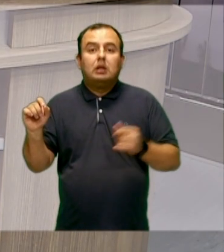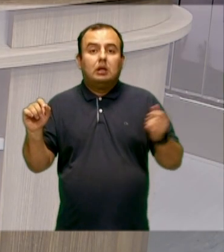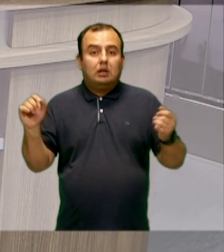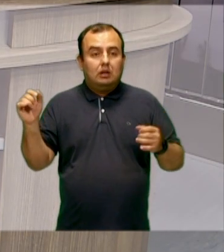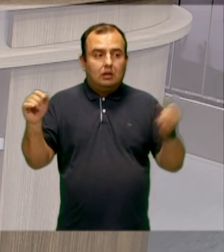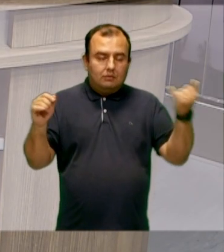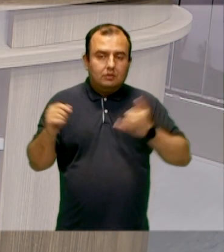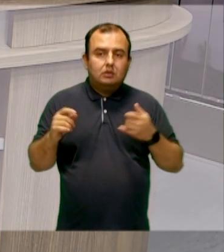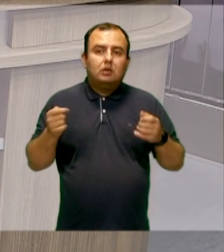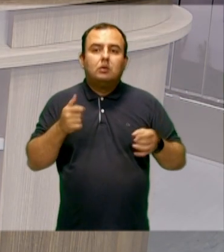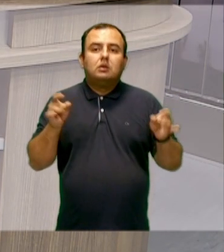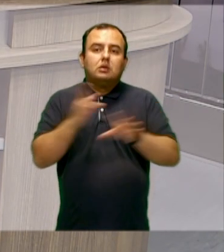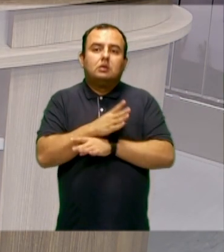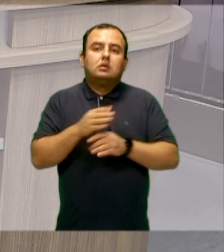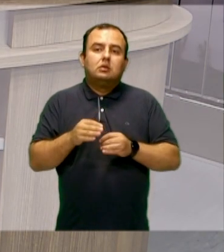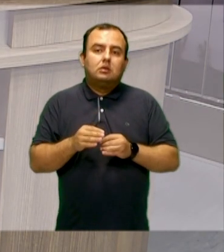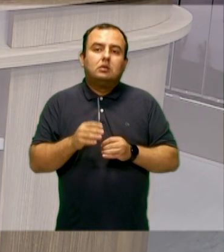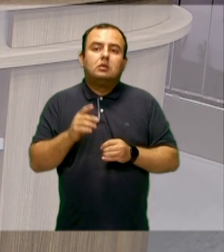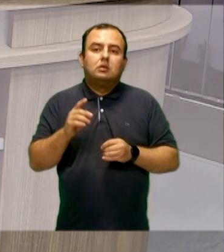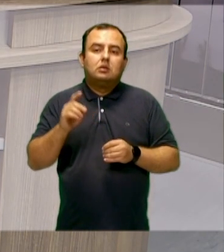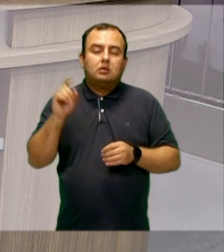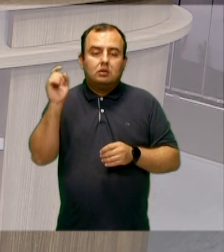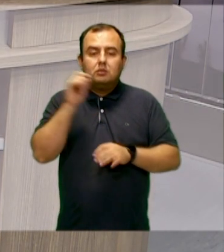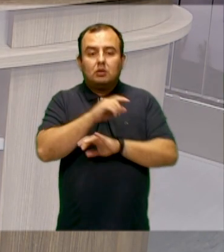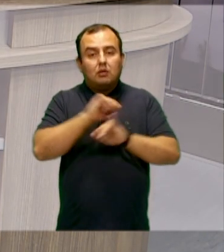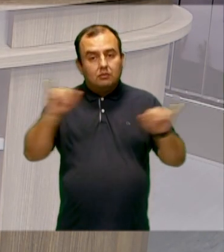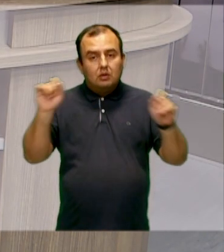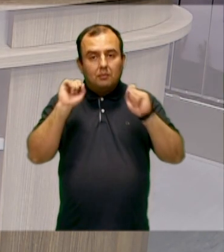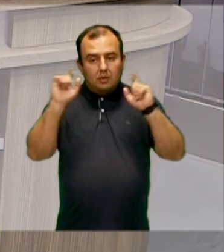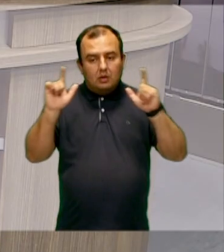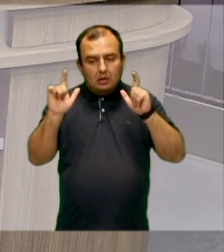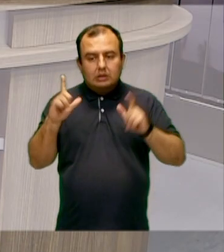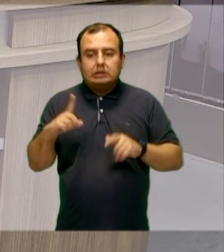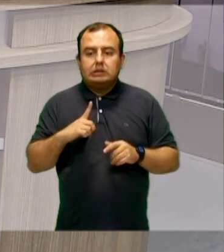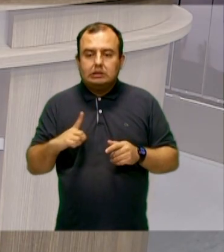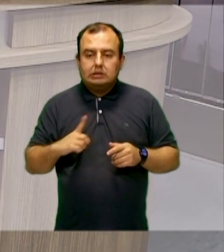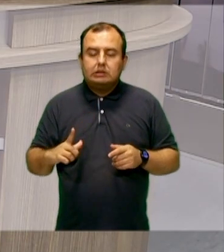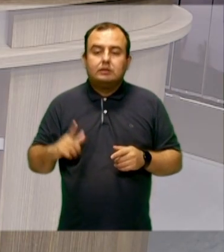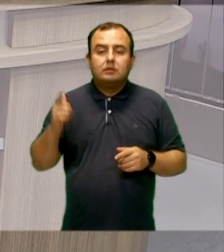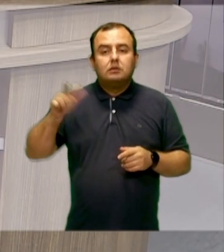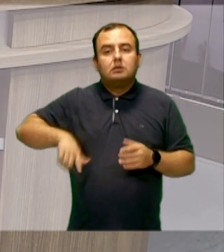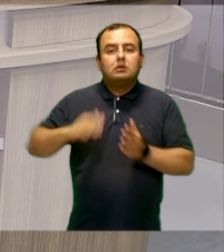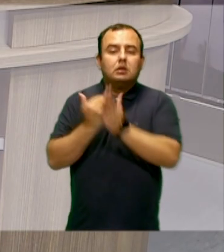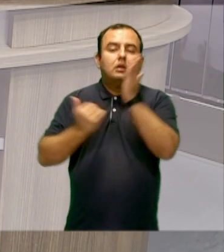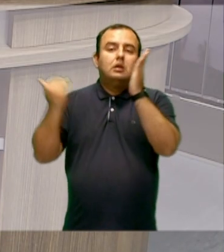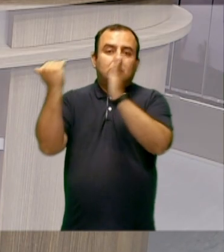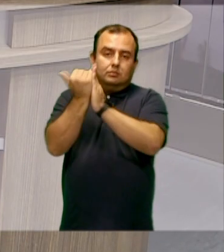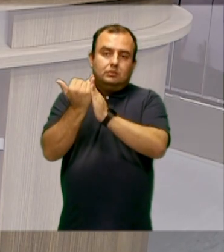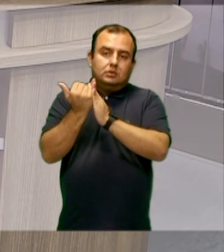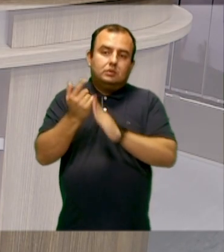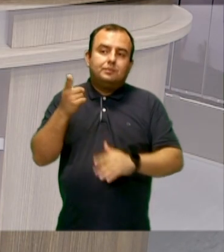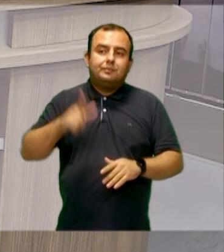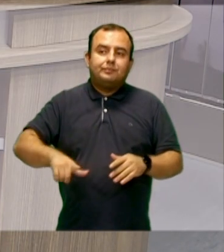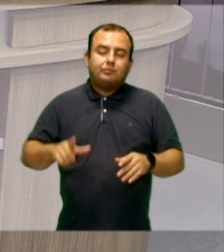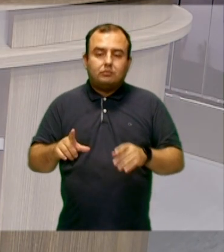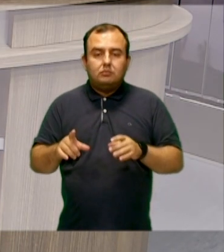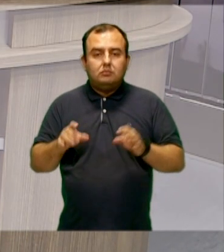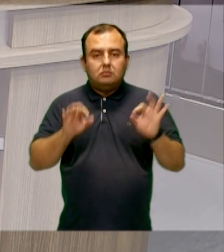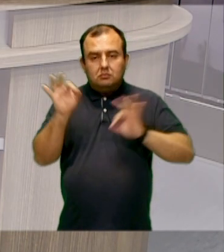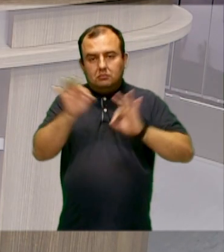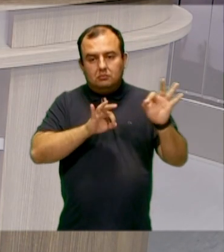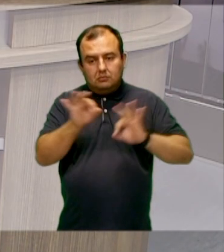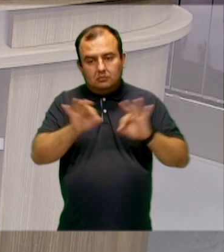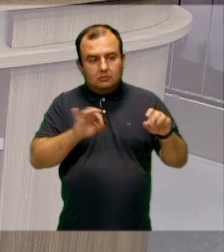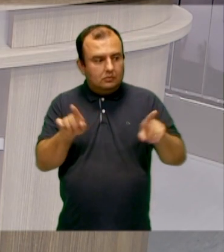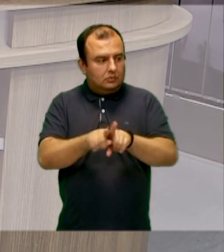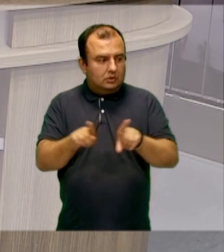acabando, tem que comprar. Sim, você pode colocar um gatilho, um alarme para que... Exatamente. Ou tem demais esse produto. Então, você pode parametrizar, né, da forma